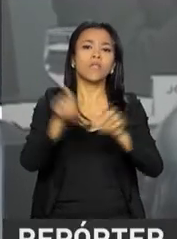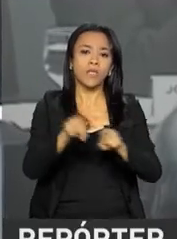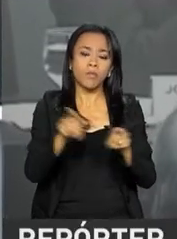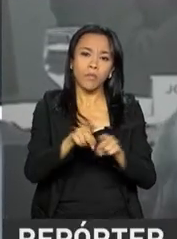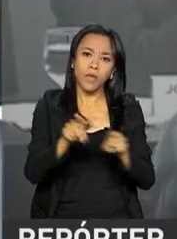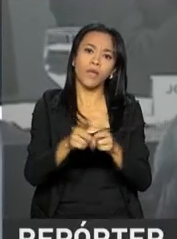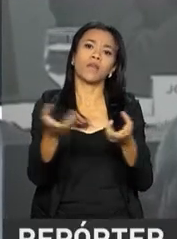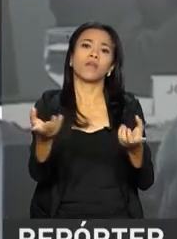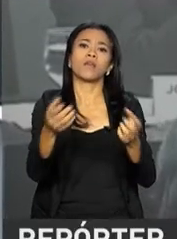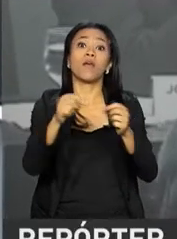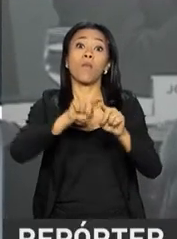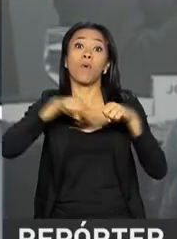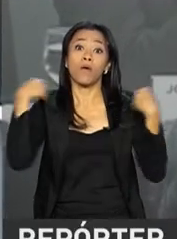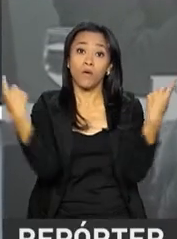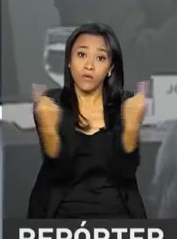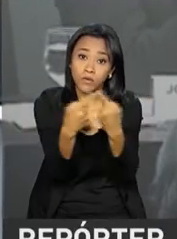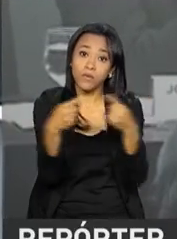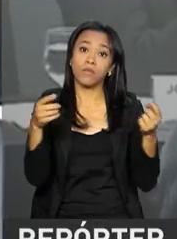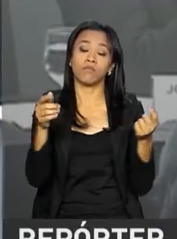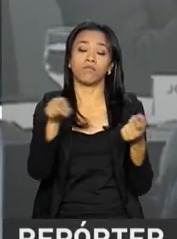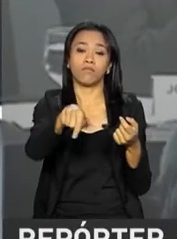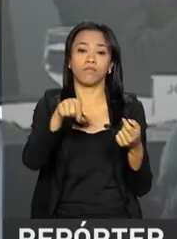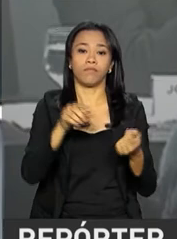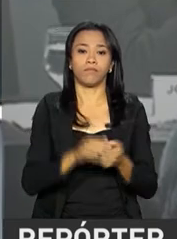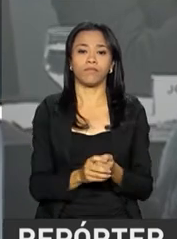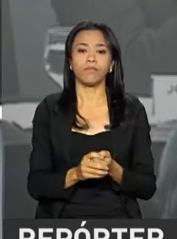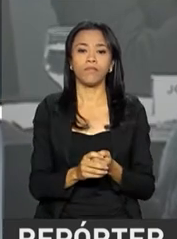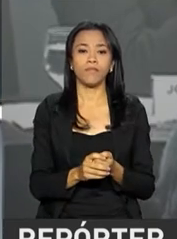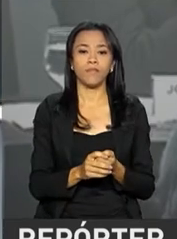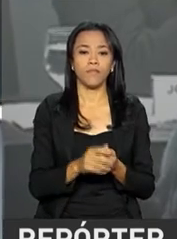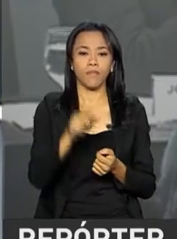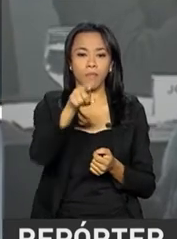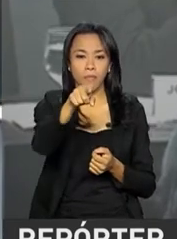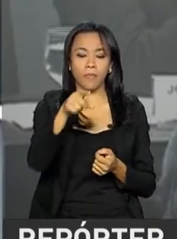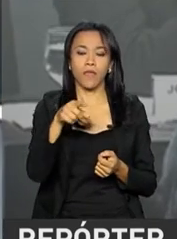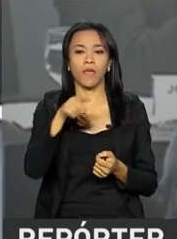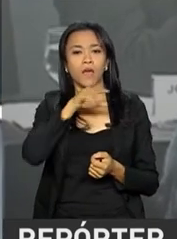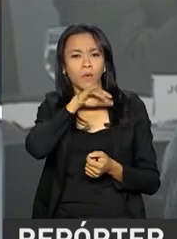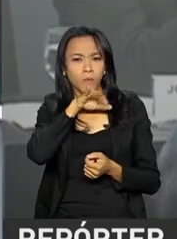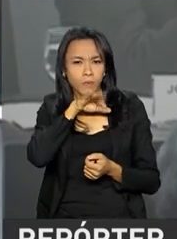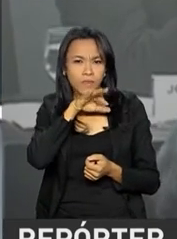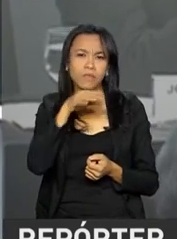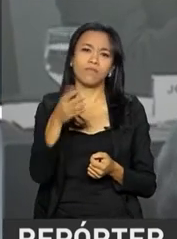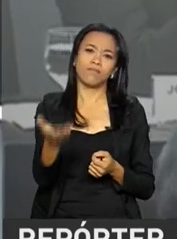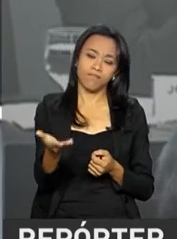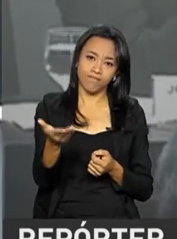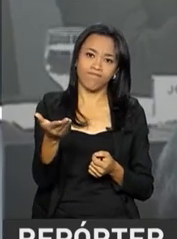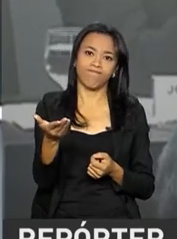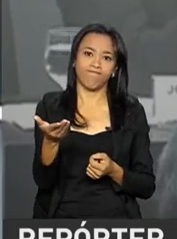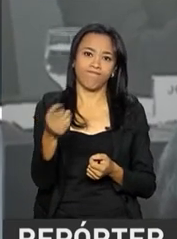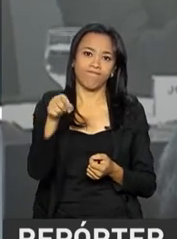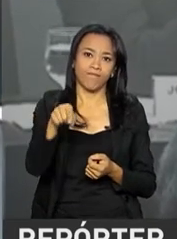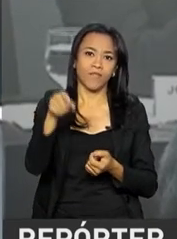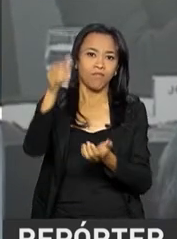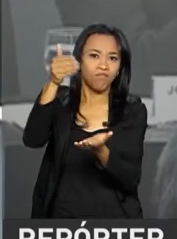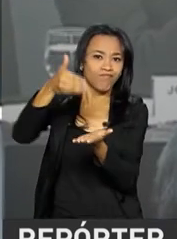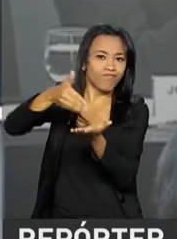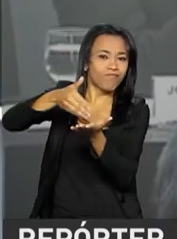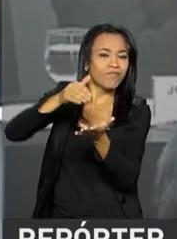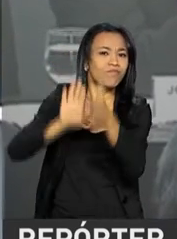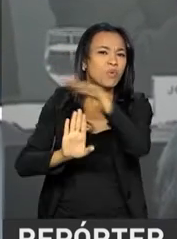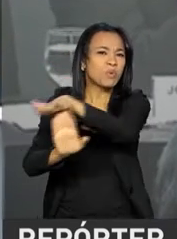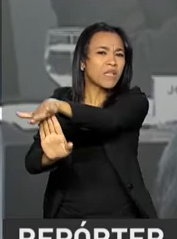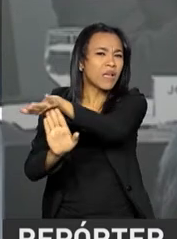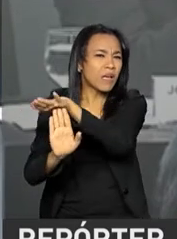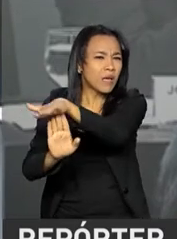Constituinte recém-convocada. É ruim ter que colocar fora da porta um irmão. O